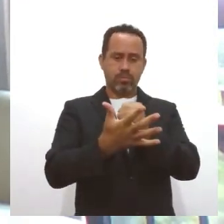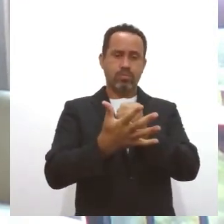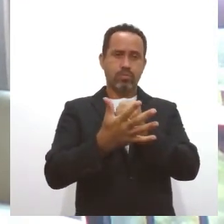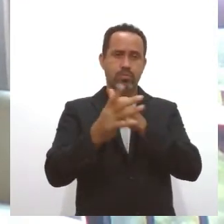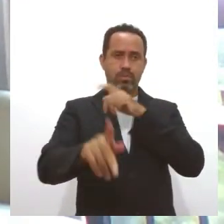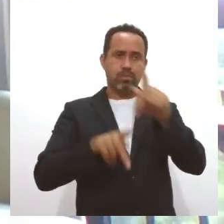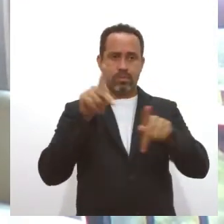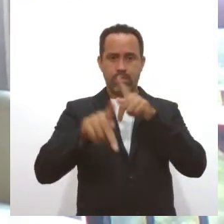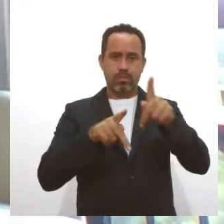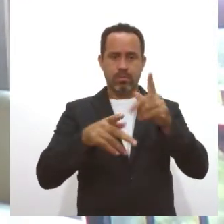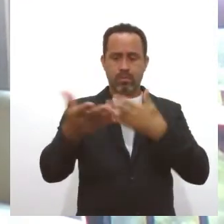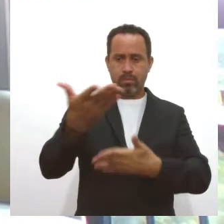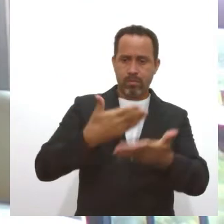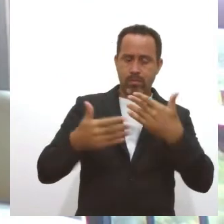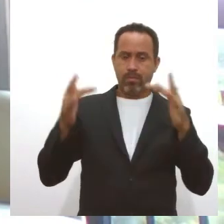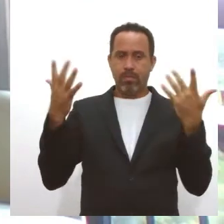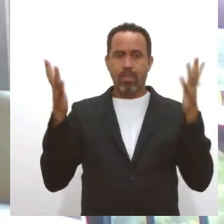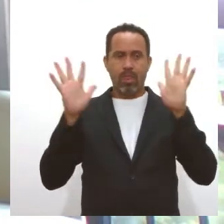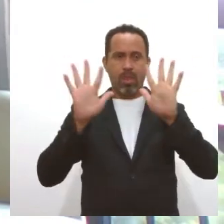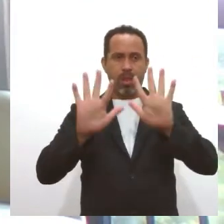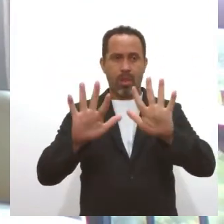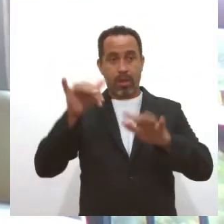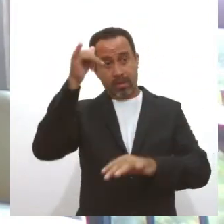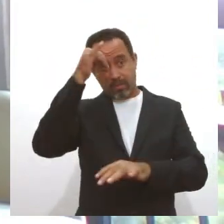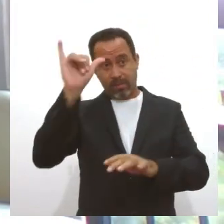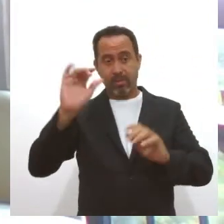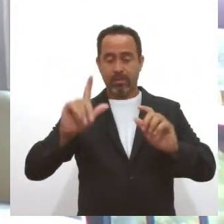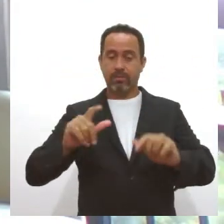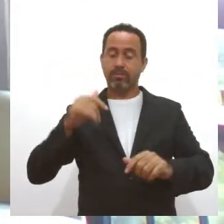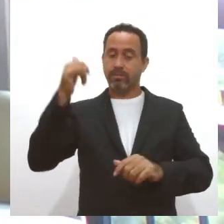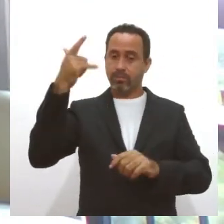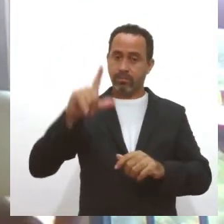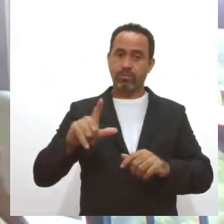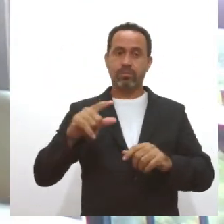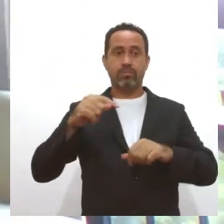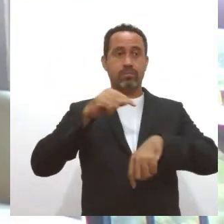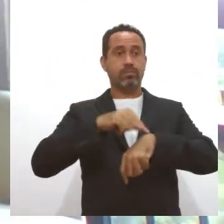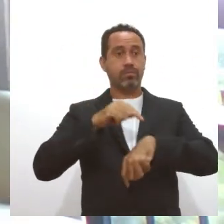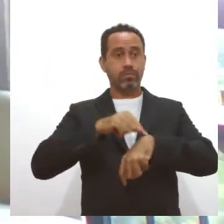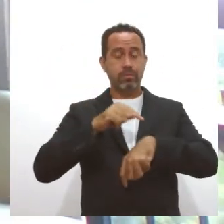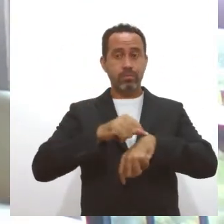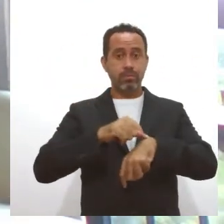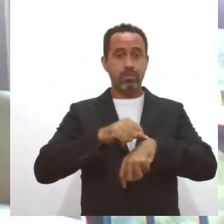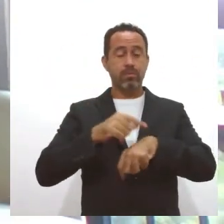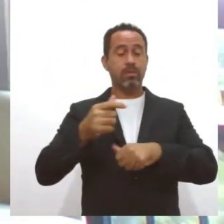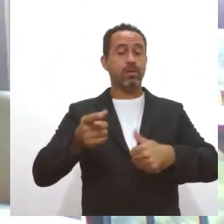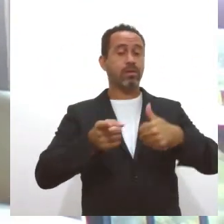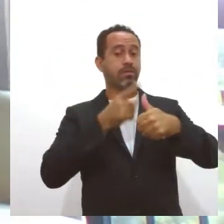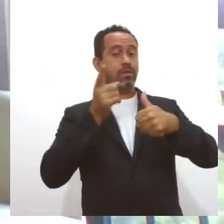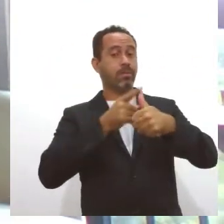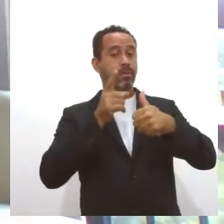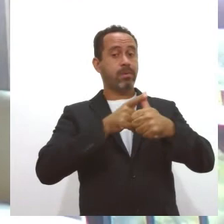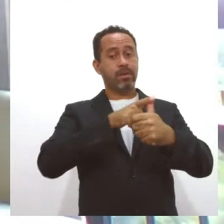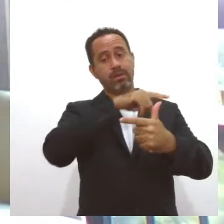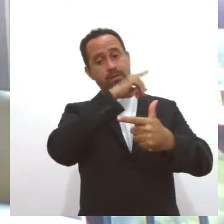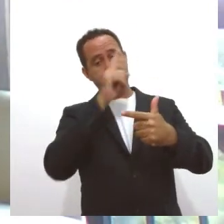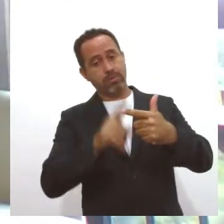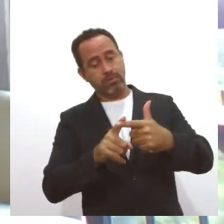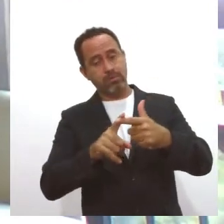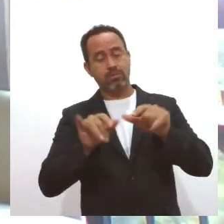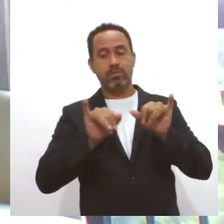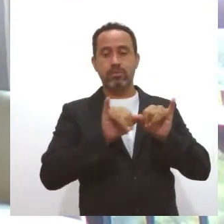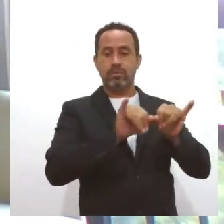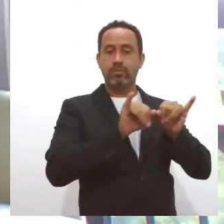sentido da não aglomeração. Estamos reforçando os expedientes que fizemos lá na primeira onda, com redes de